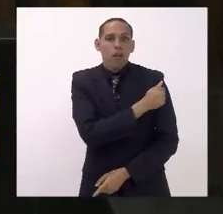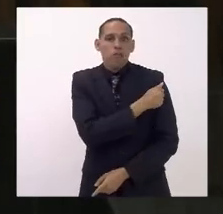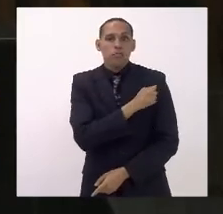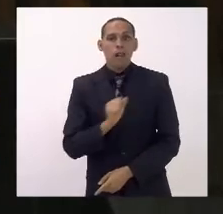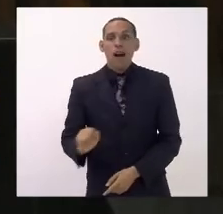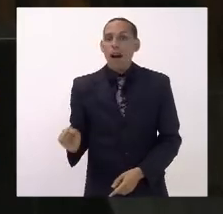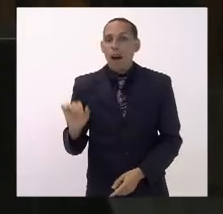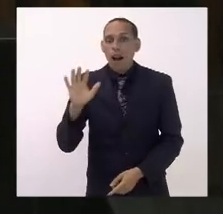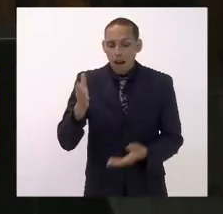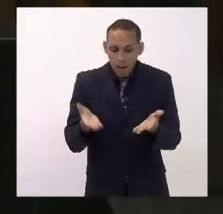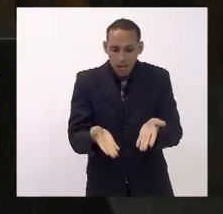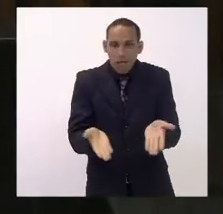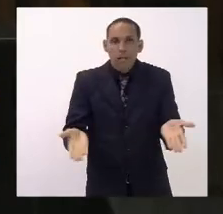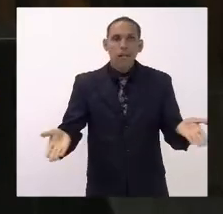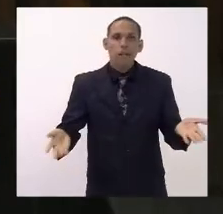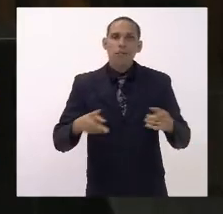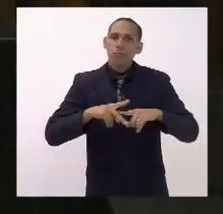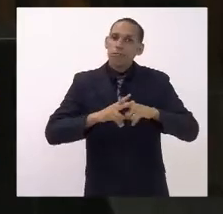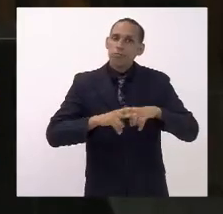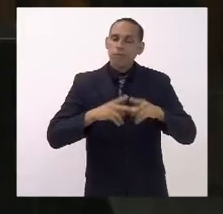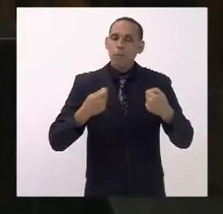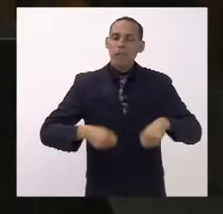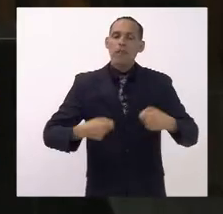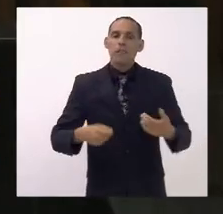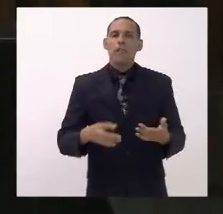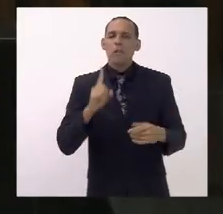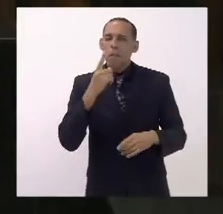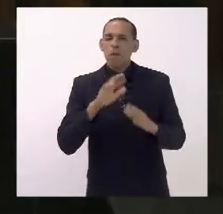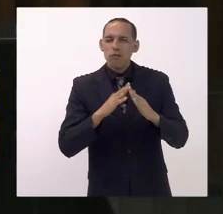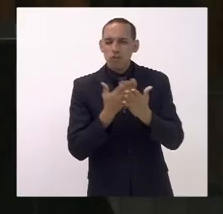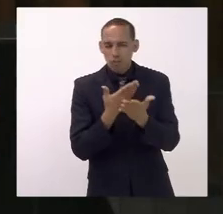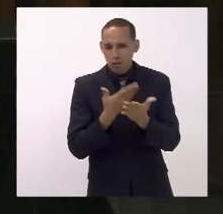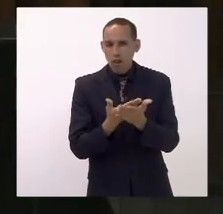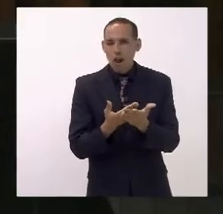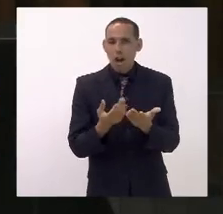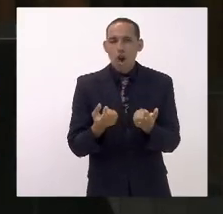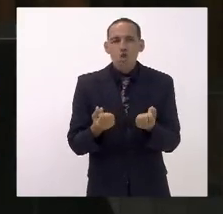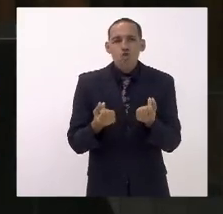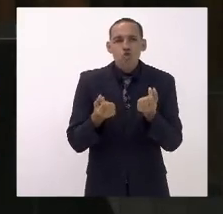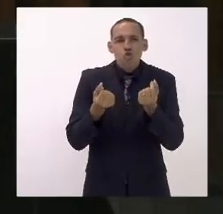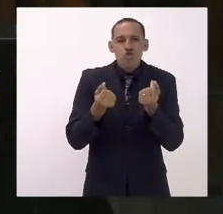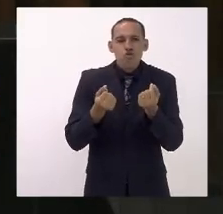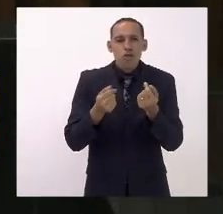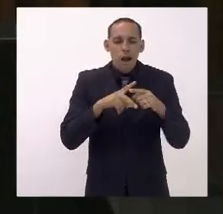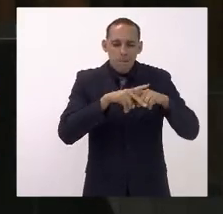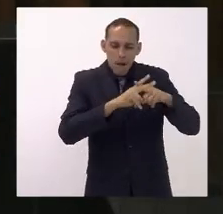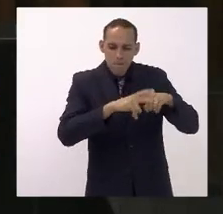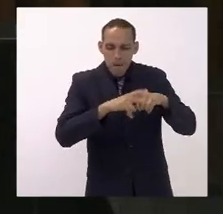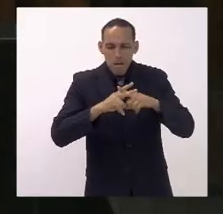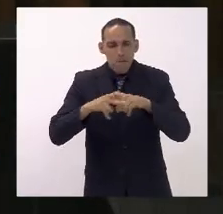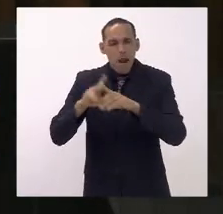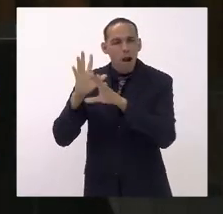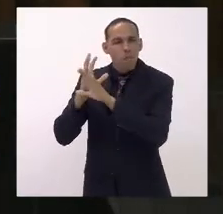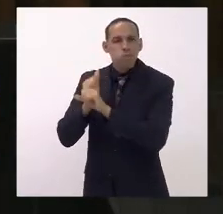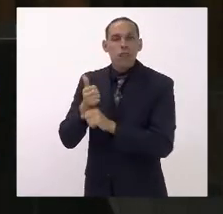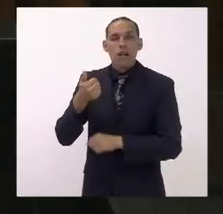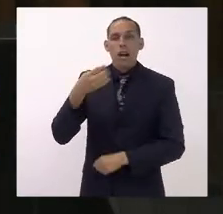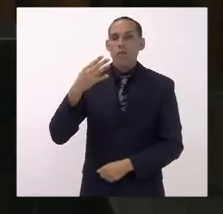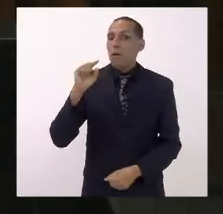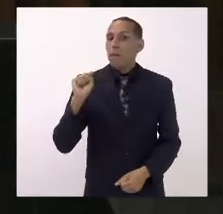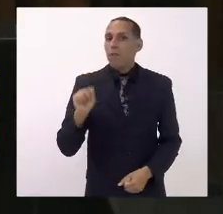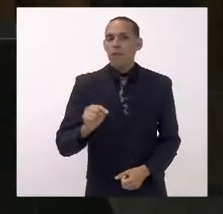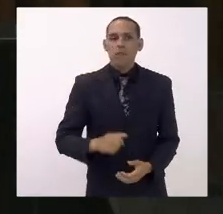dinheiro. Numa das escolas que eu visitei, a estimativa de custos com os reparos é de